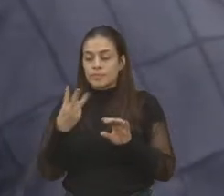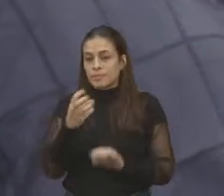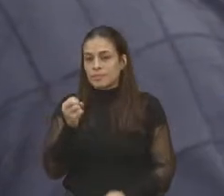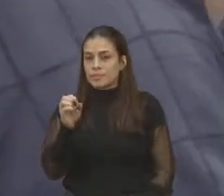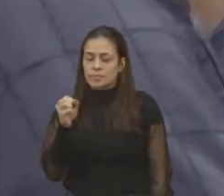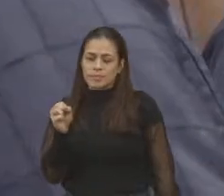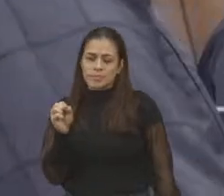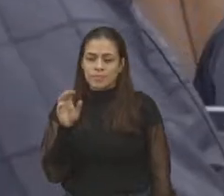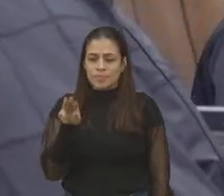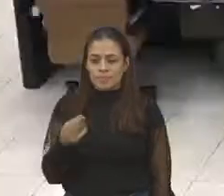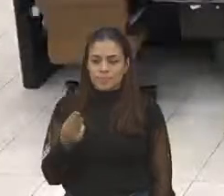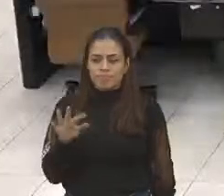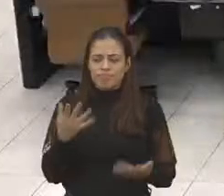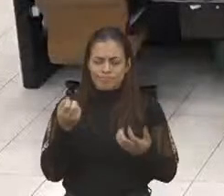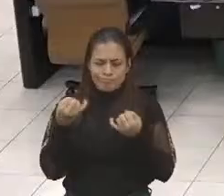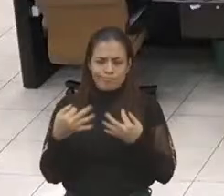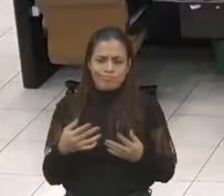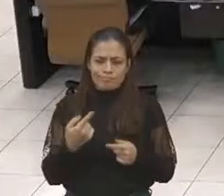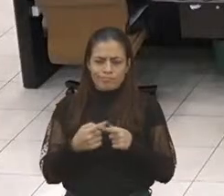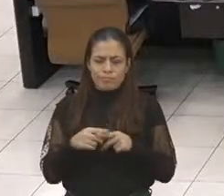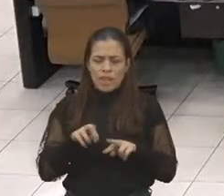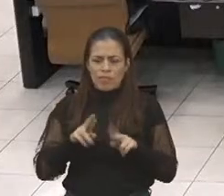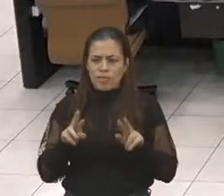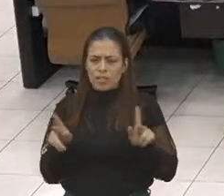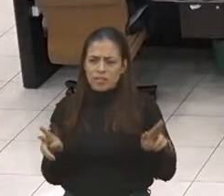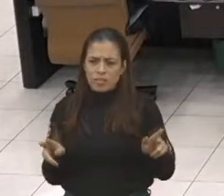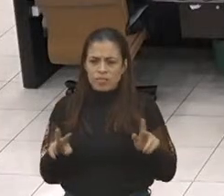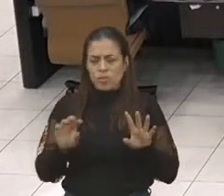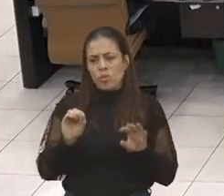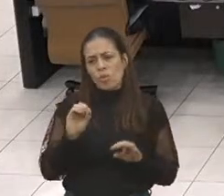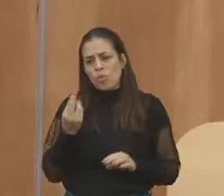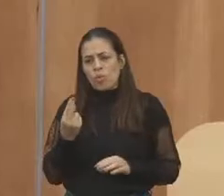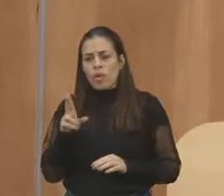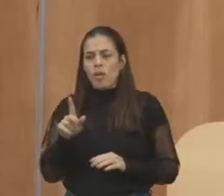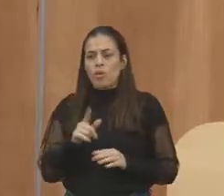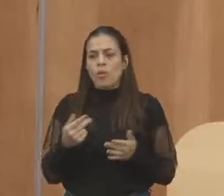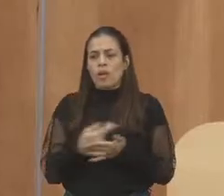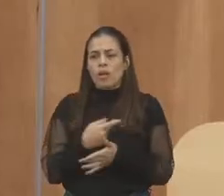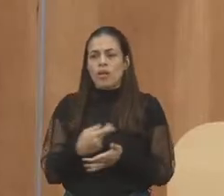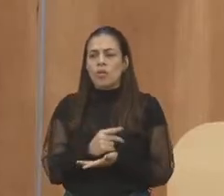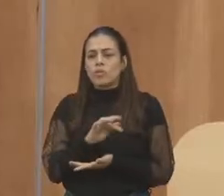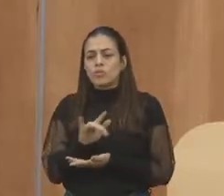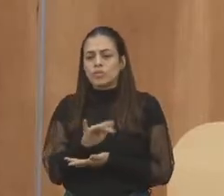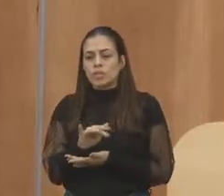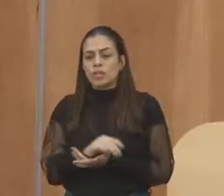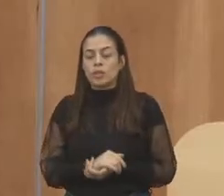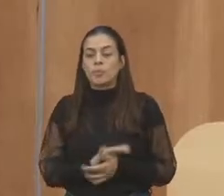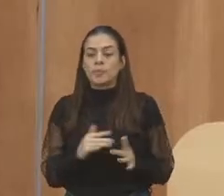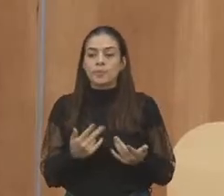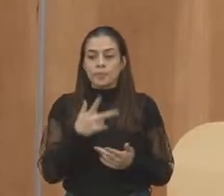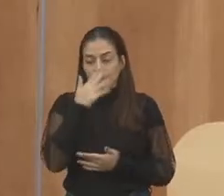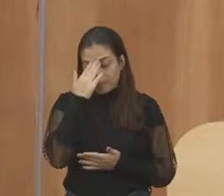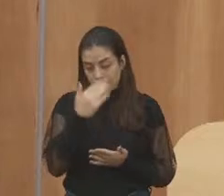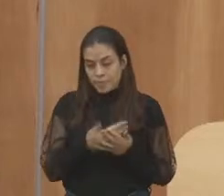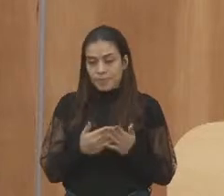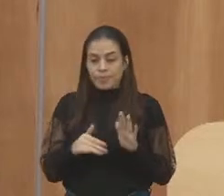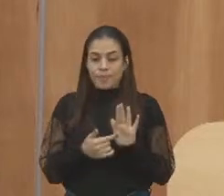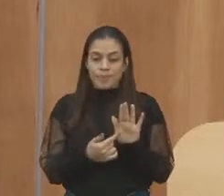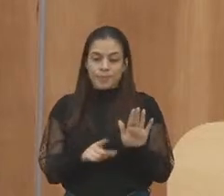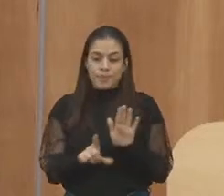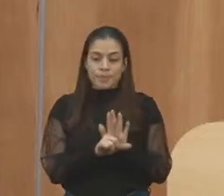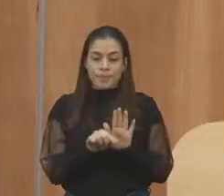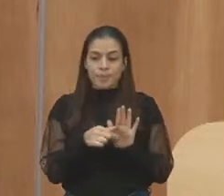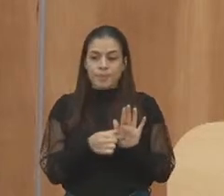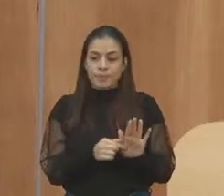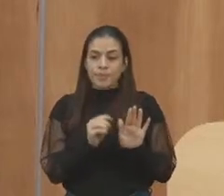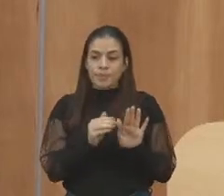388 milhões. Existe alguma explicação para essa divergência ou é só um erro de digitação? Eu acredito que na minuta da lei trata